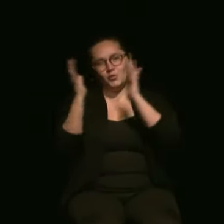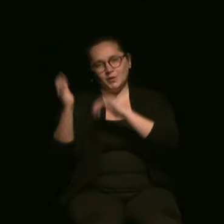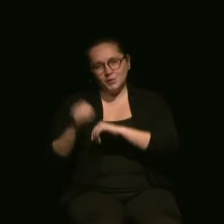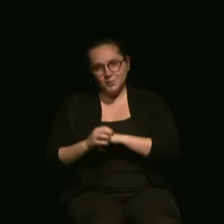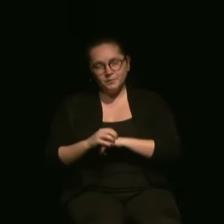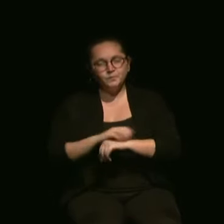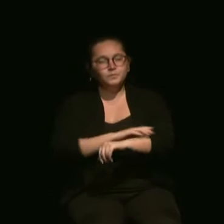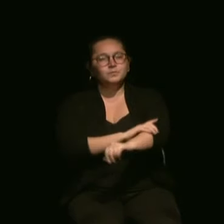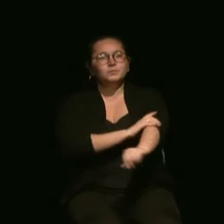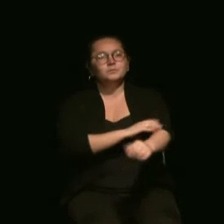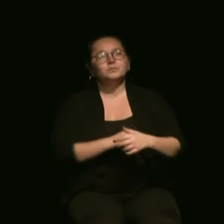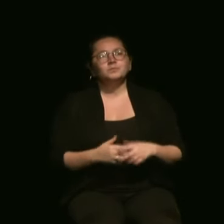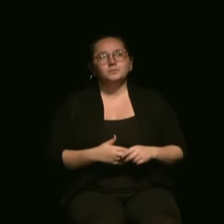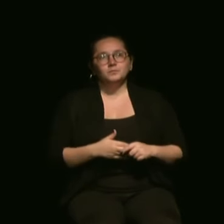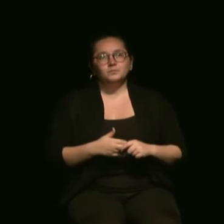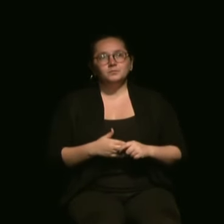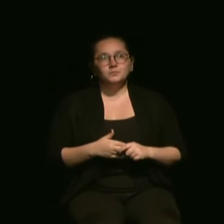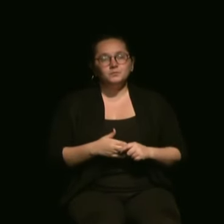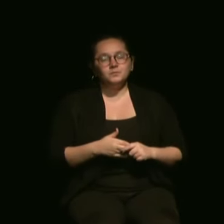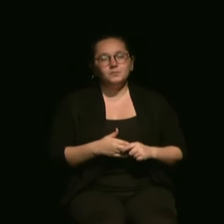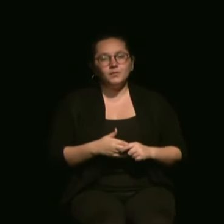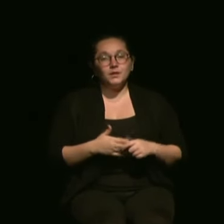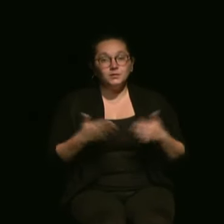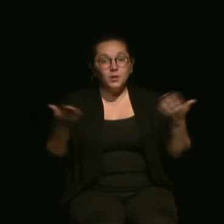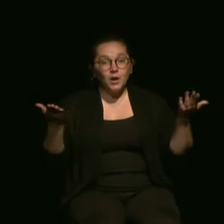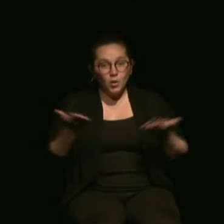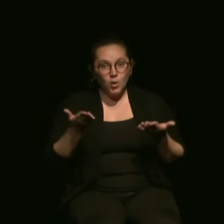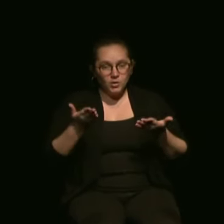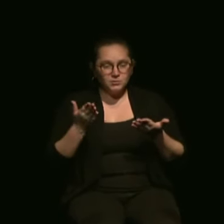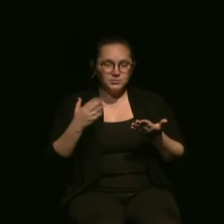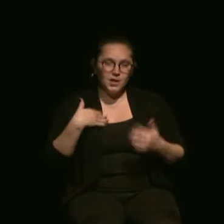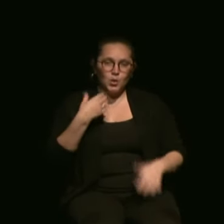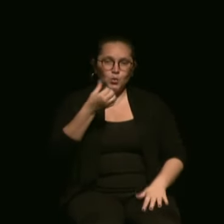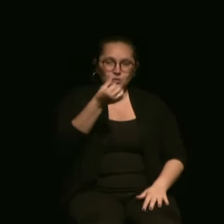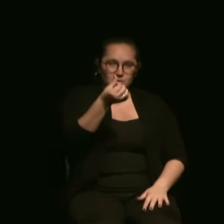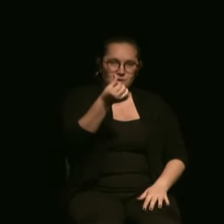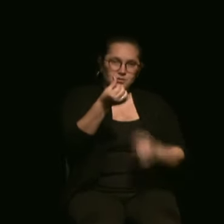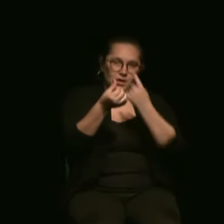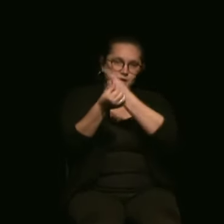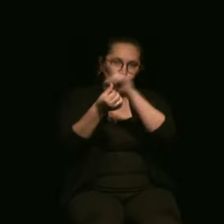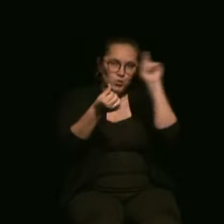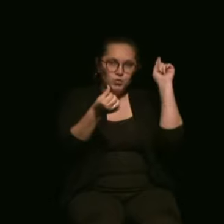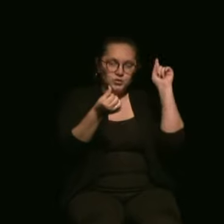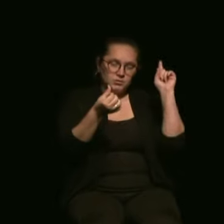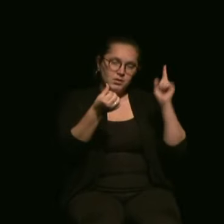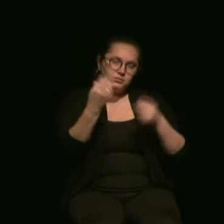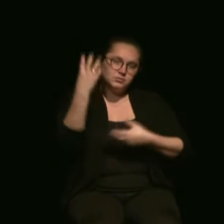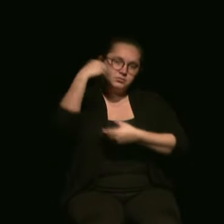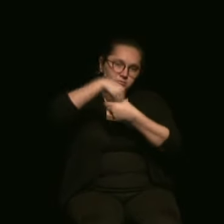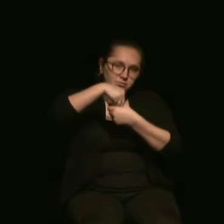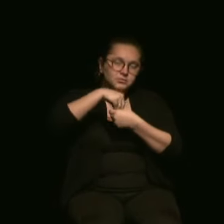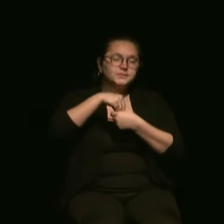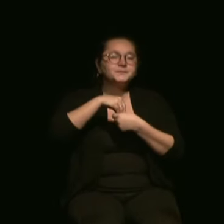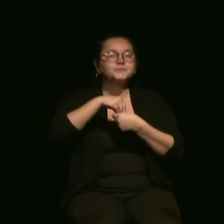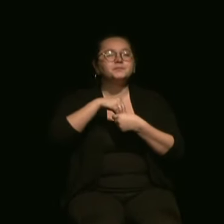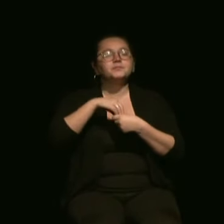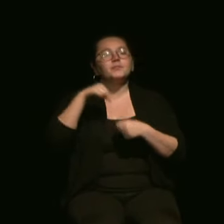Então, eu chego então na sexta e última característica da